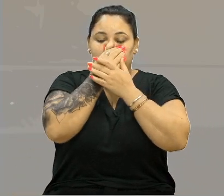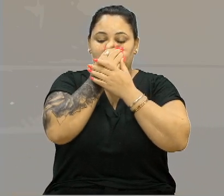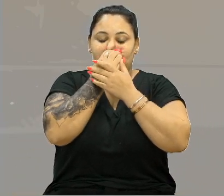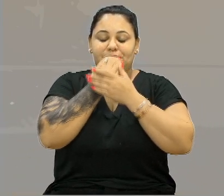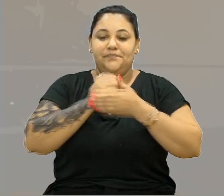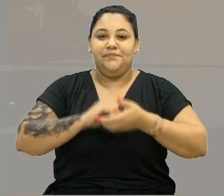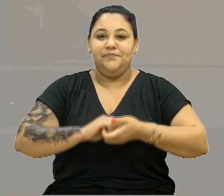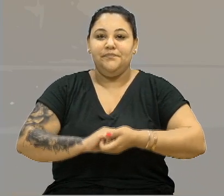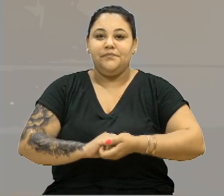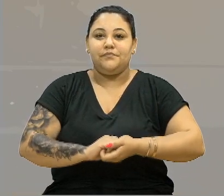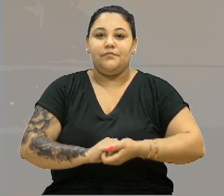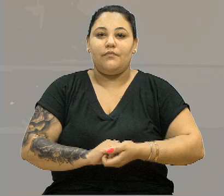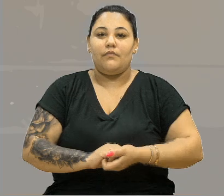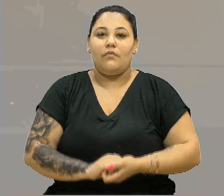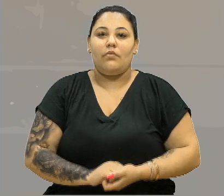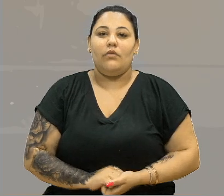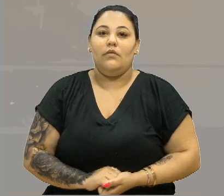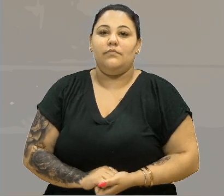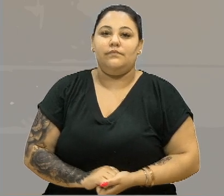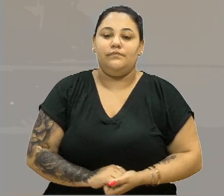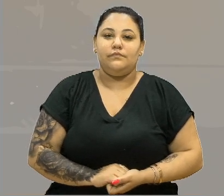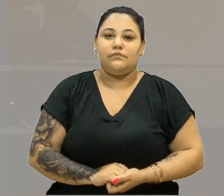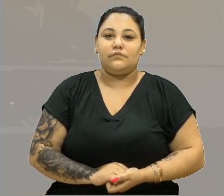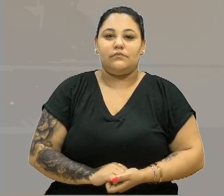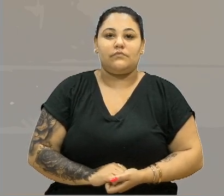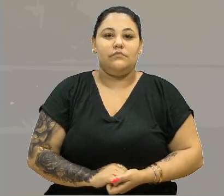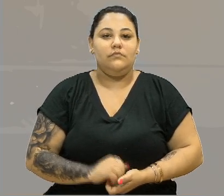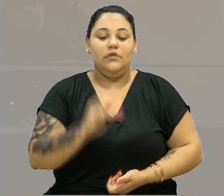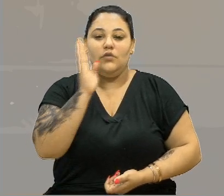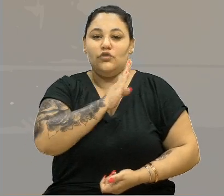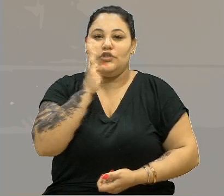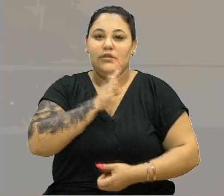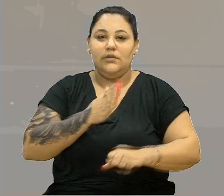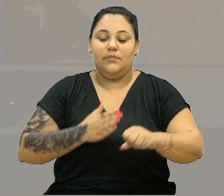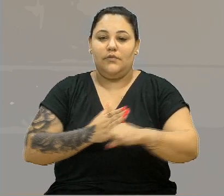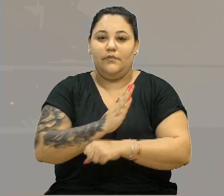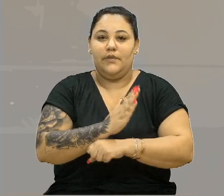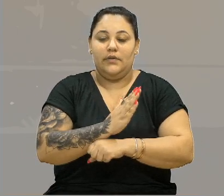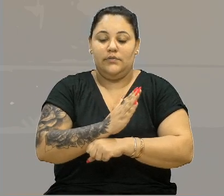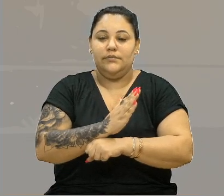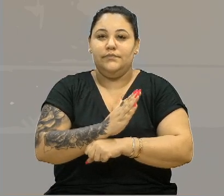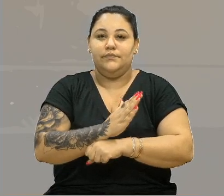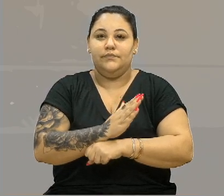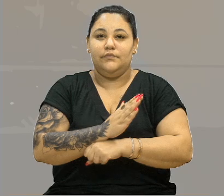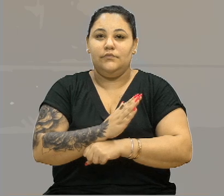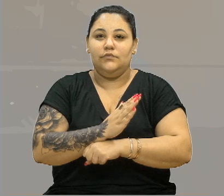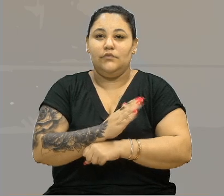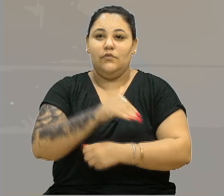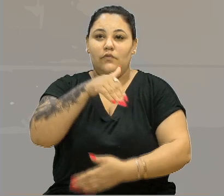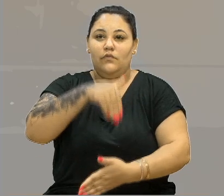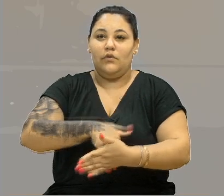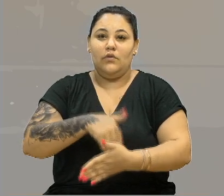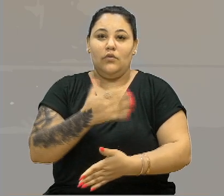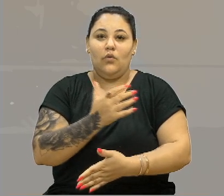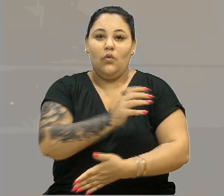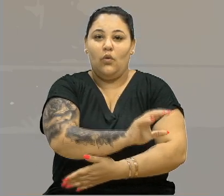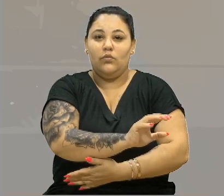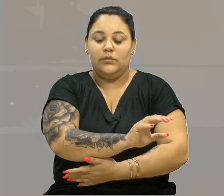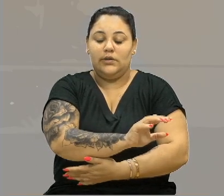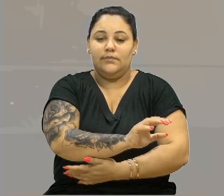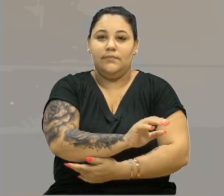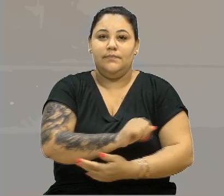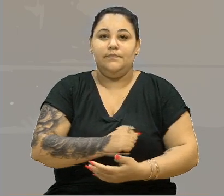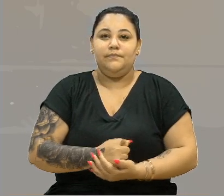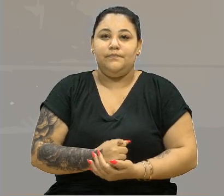O regime de urgência foi aprovado por maioria, com votos contrários